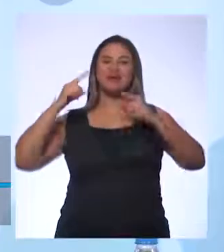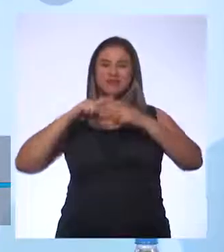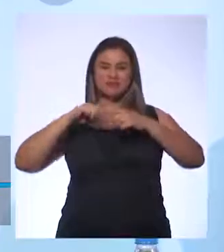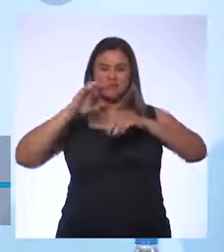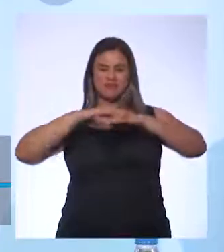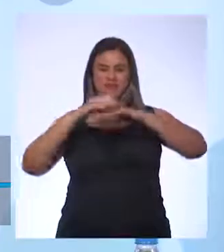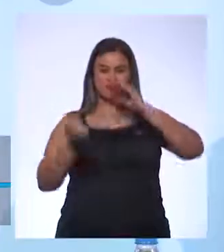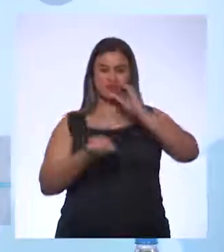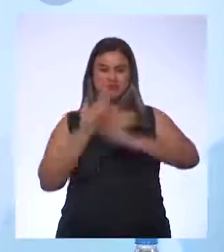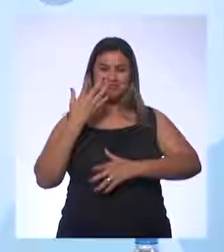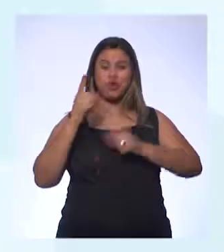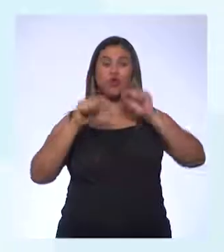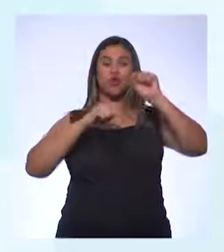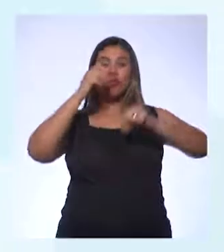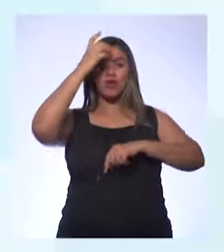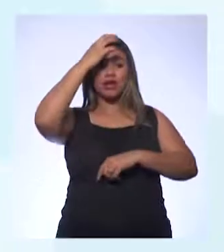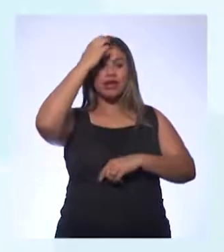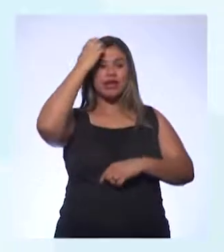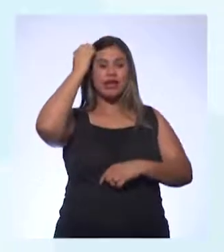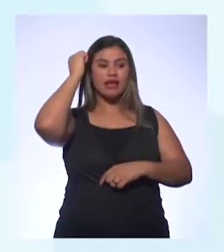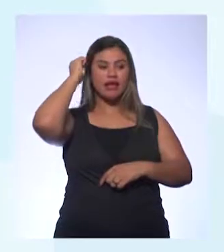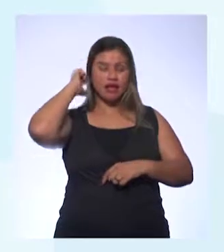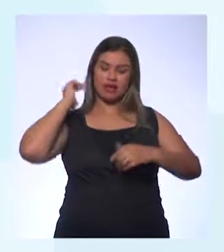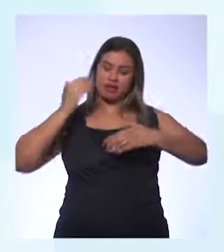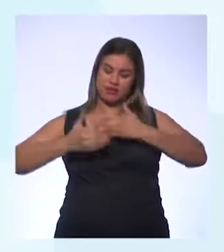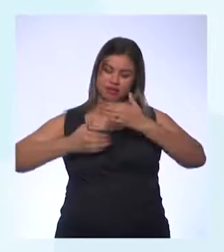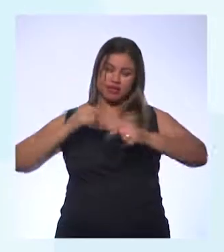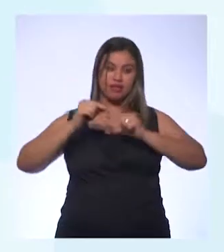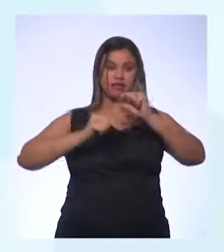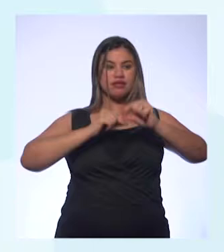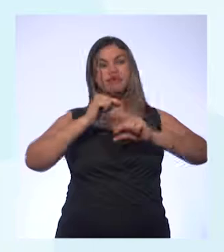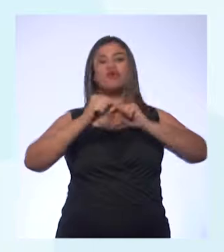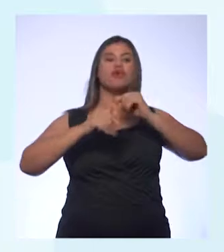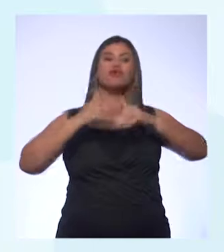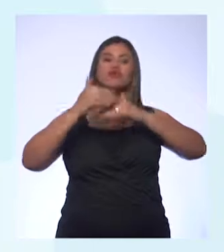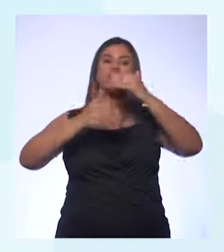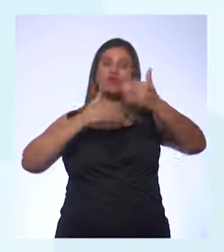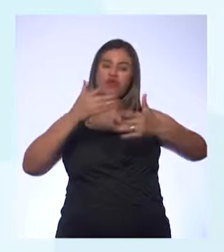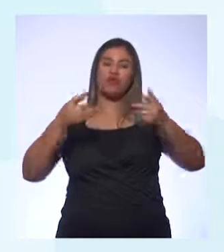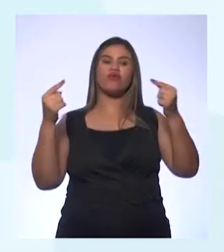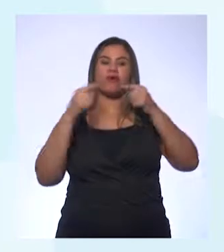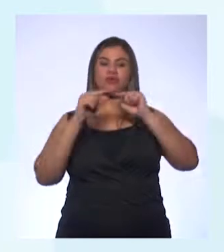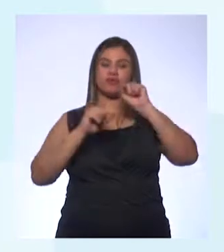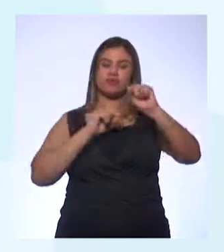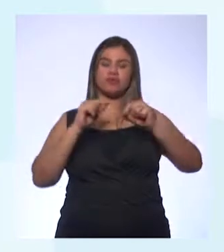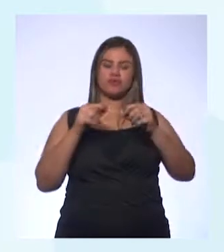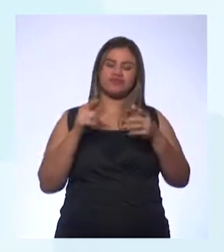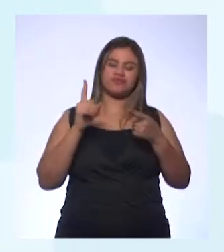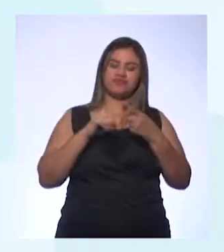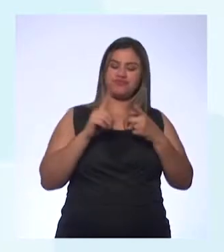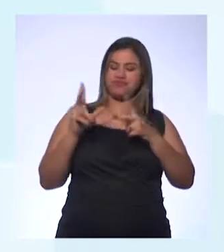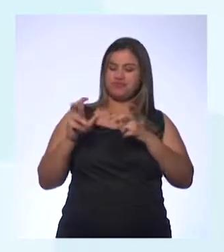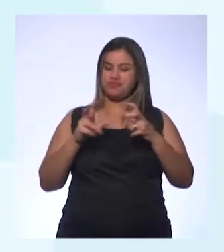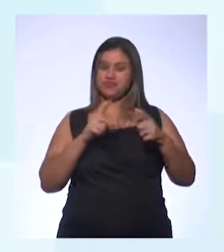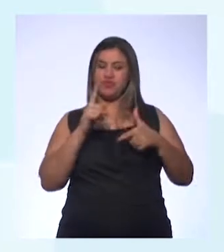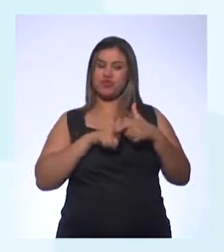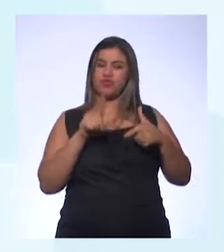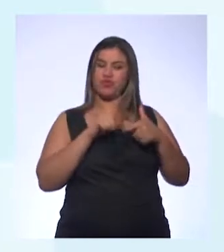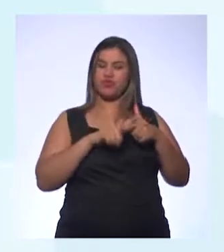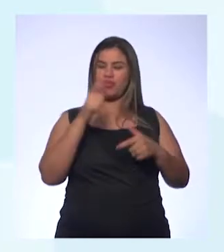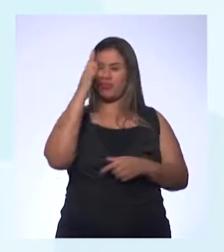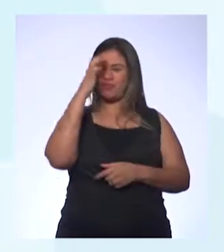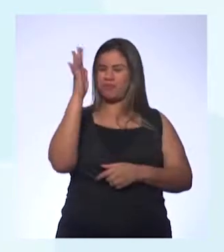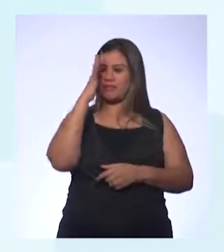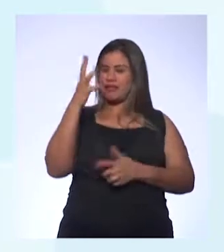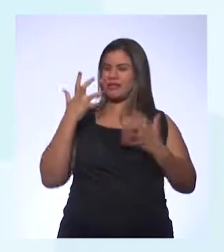criar, caracterizado por uma construção em etapas que se desenvolvem, geralmente da seguinte ordem: percepção de um problema, então você pensa